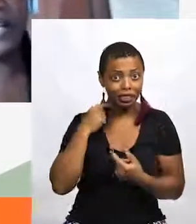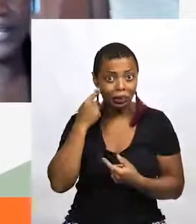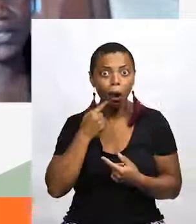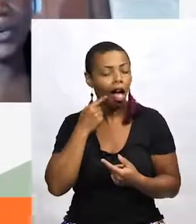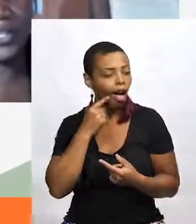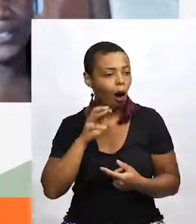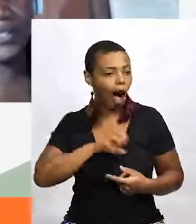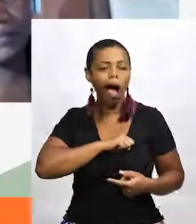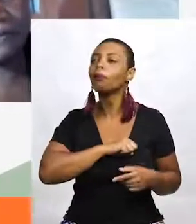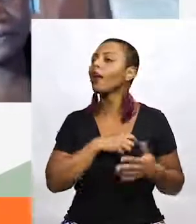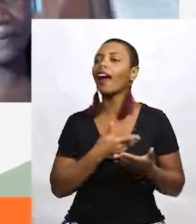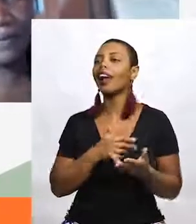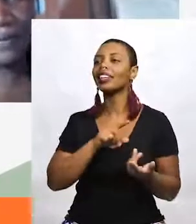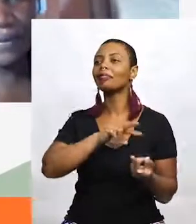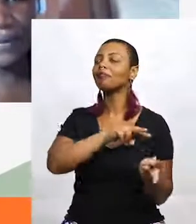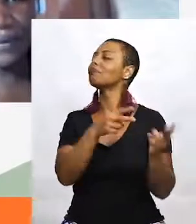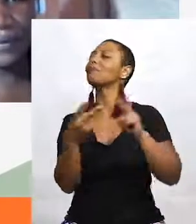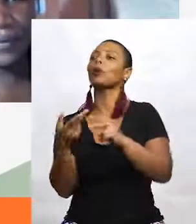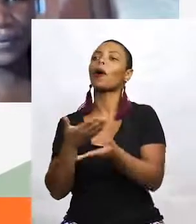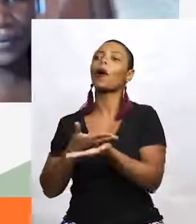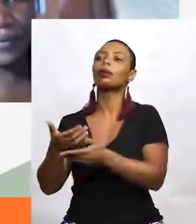para aplicar nas rochas.